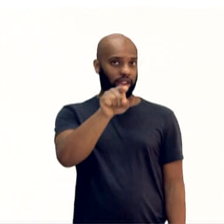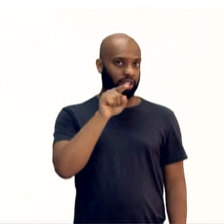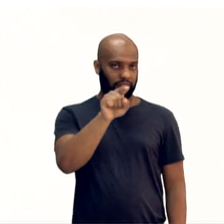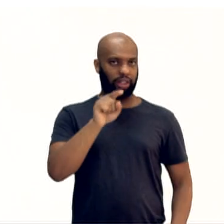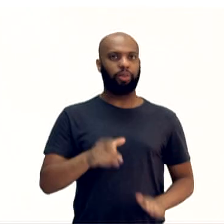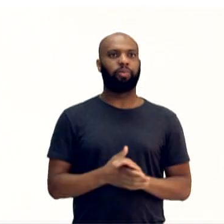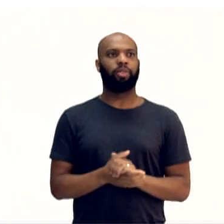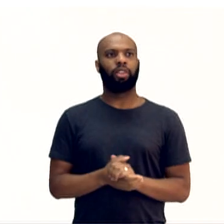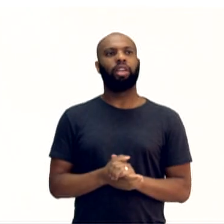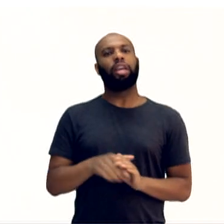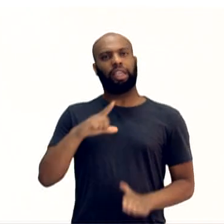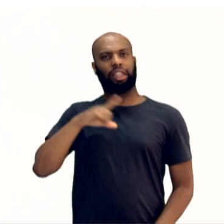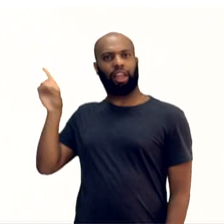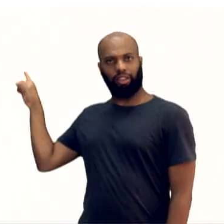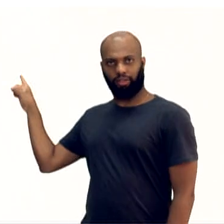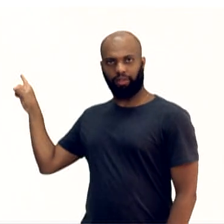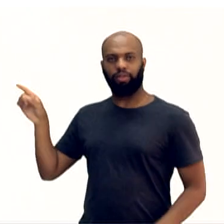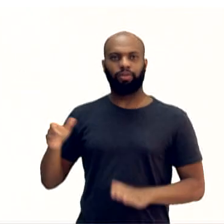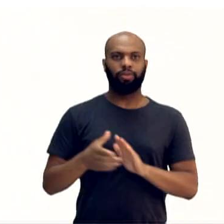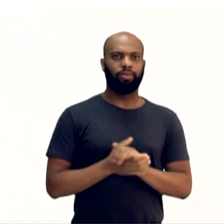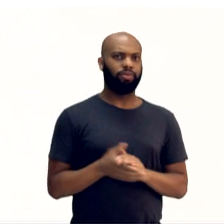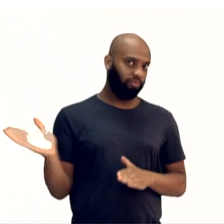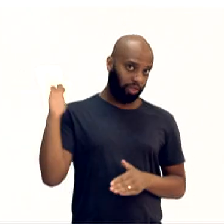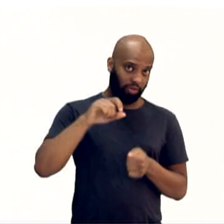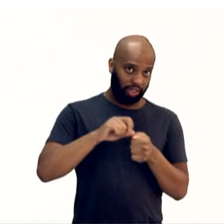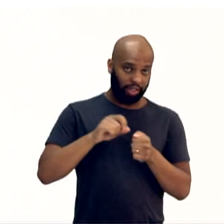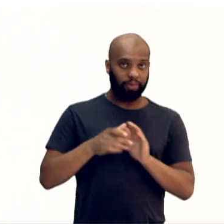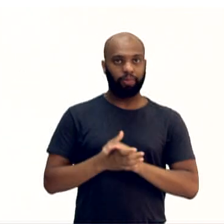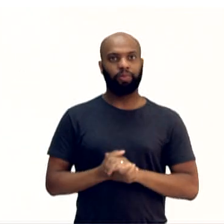2 exemplos que nós temos aqui. Vamos lá.